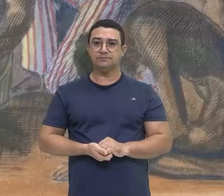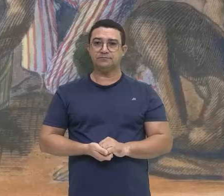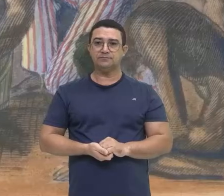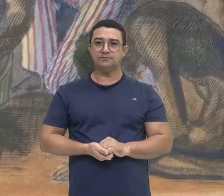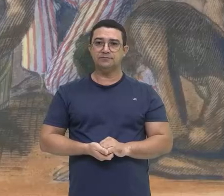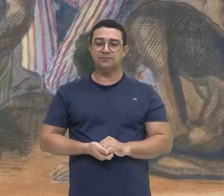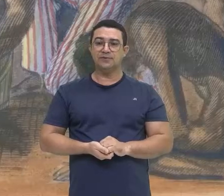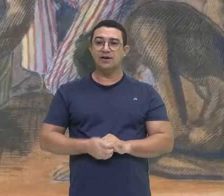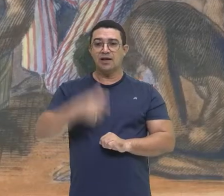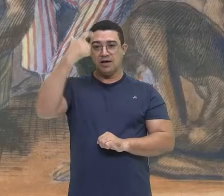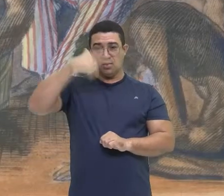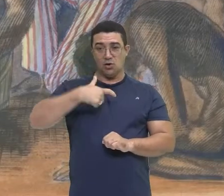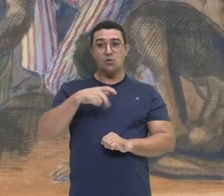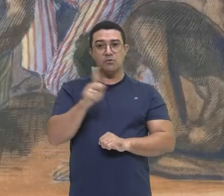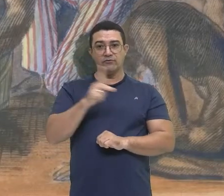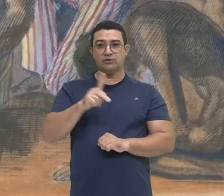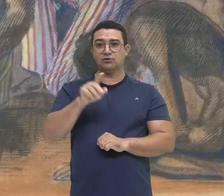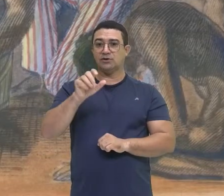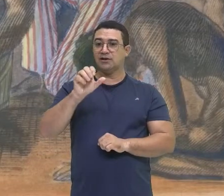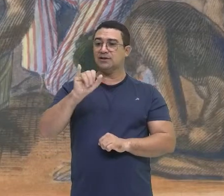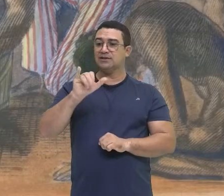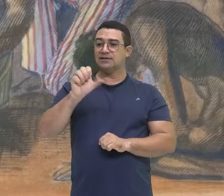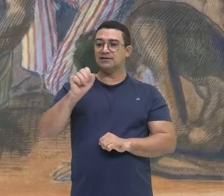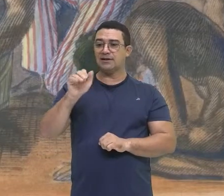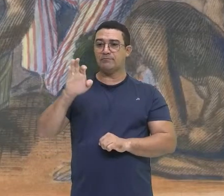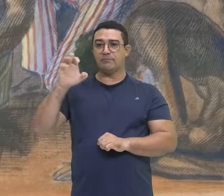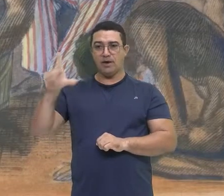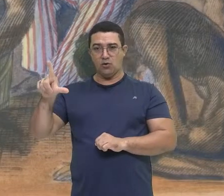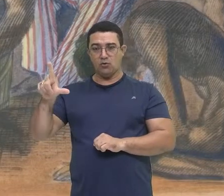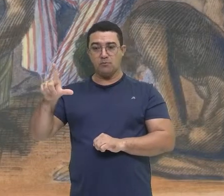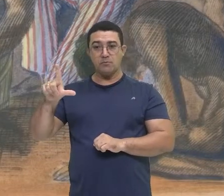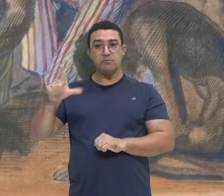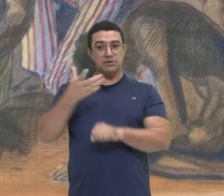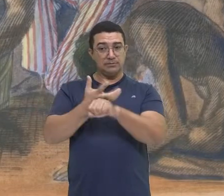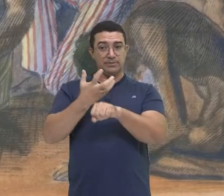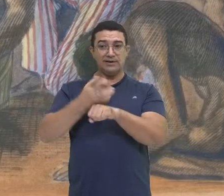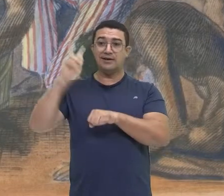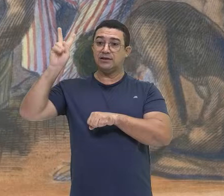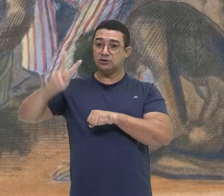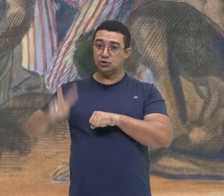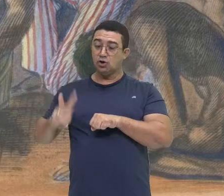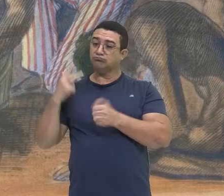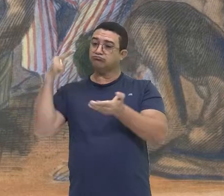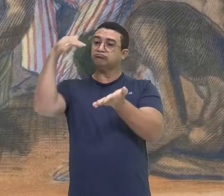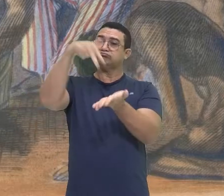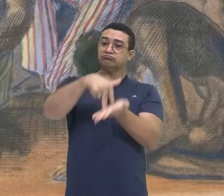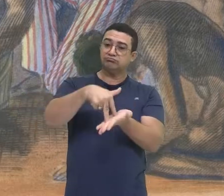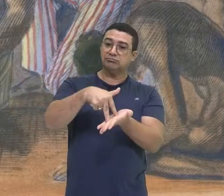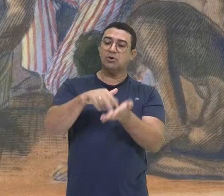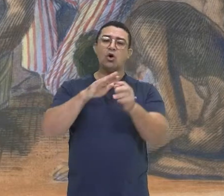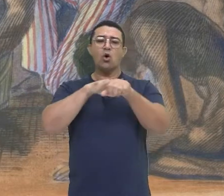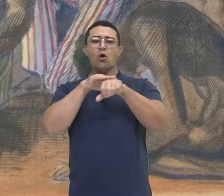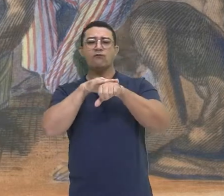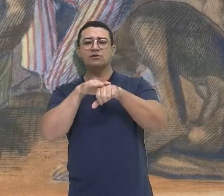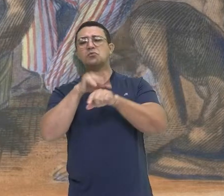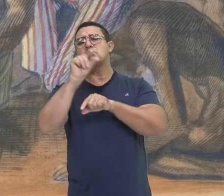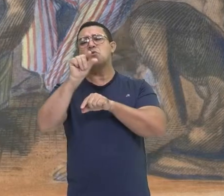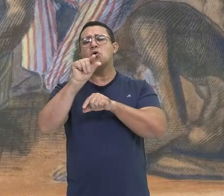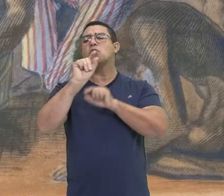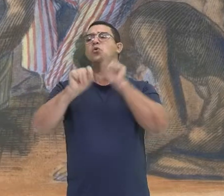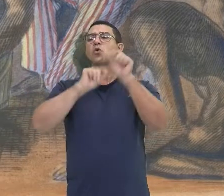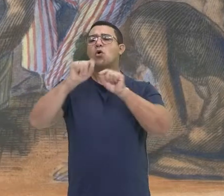Alunos, eu sou a professora Isabel Saraiva, do componente curricular de História, e estou aqui para a gente conversar um pouco sobre a chegada